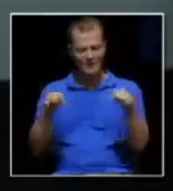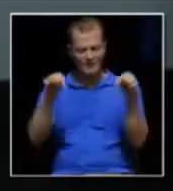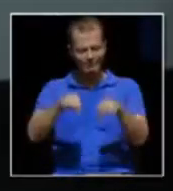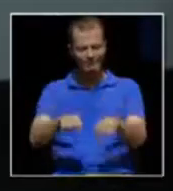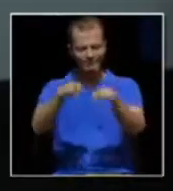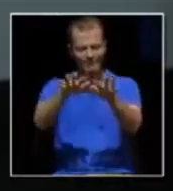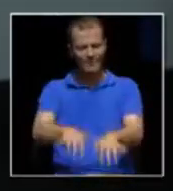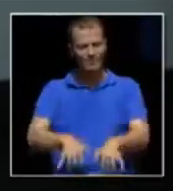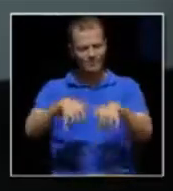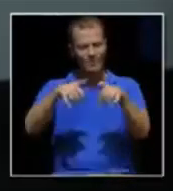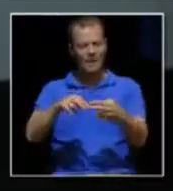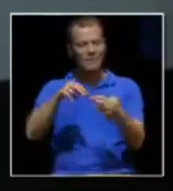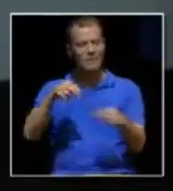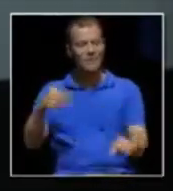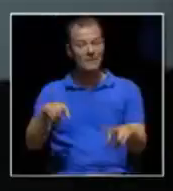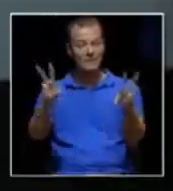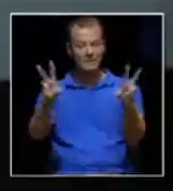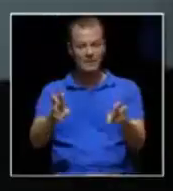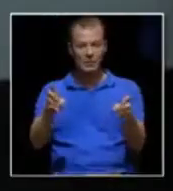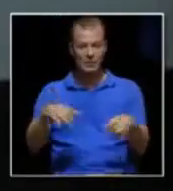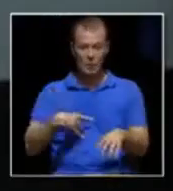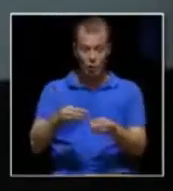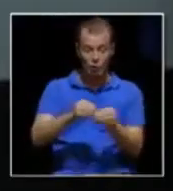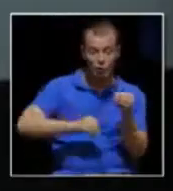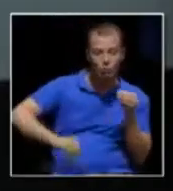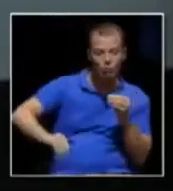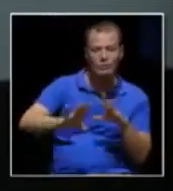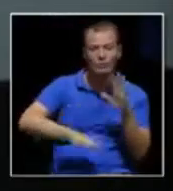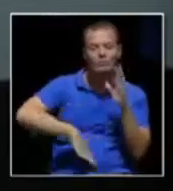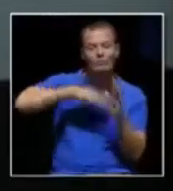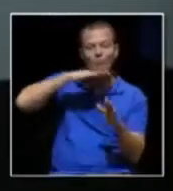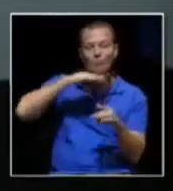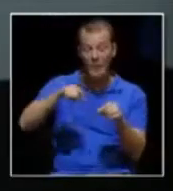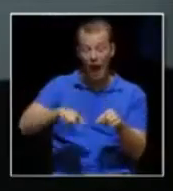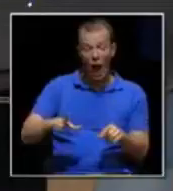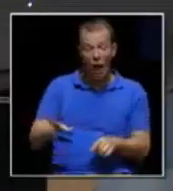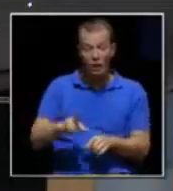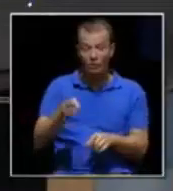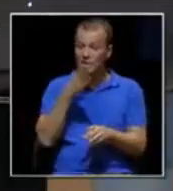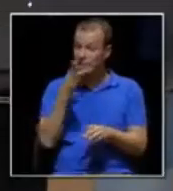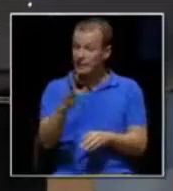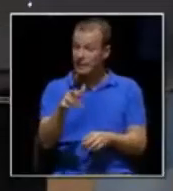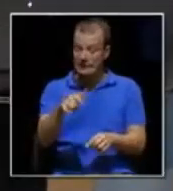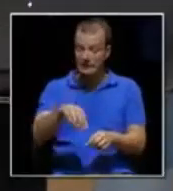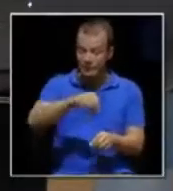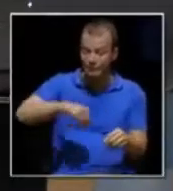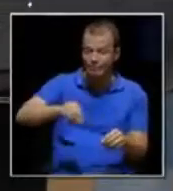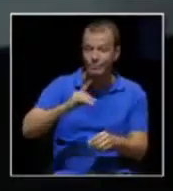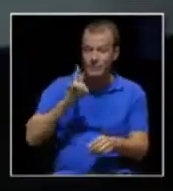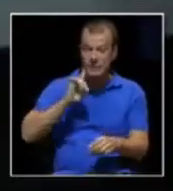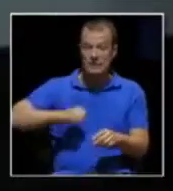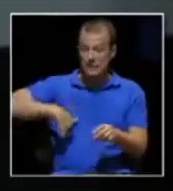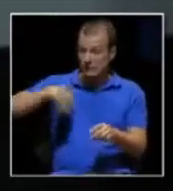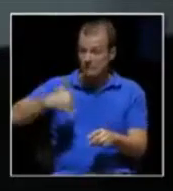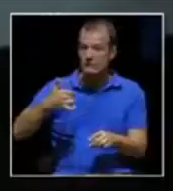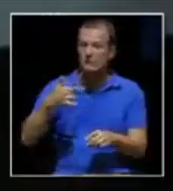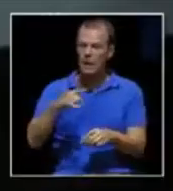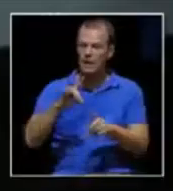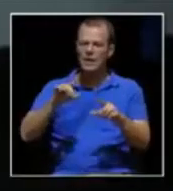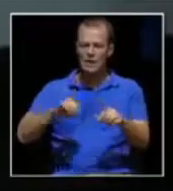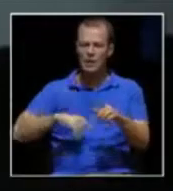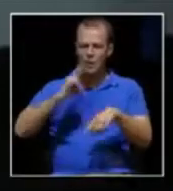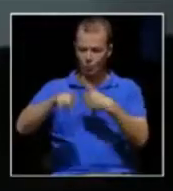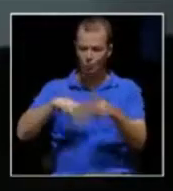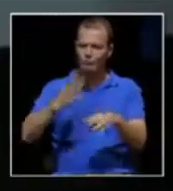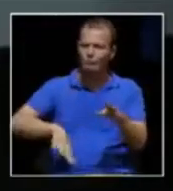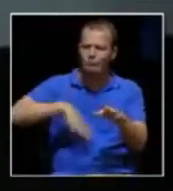esta Assembleia Municipal o tema dos solos contaminados em Lisboa, reforçando que os solos são um recurso precioso e a sua contaminação